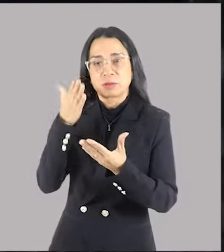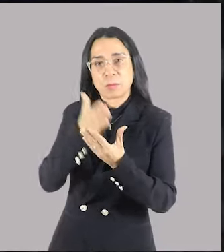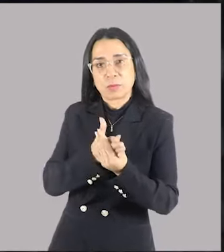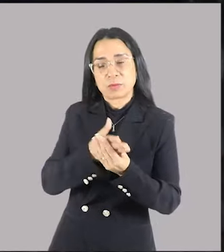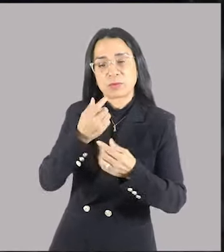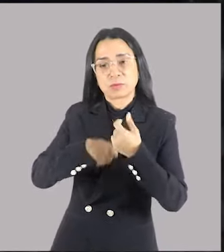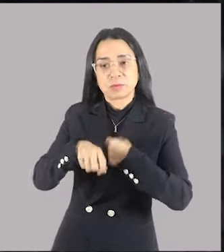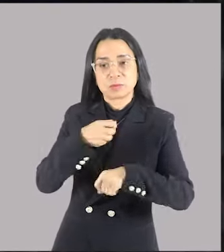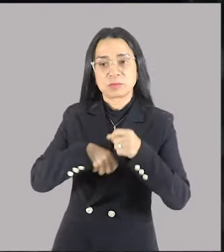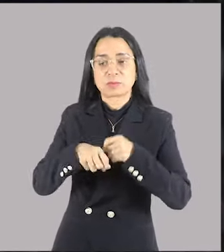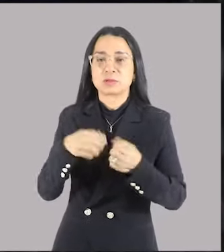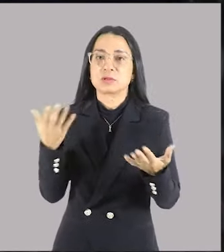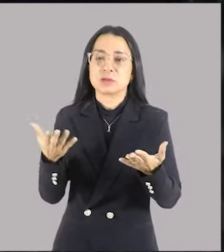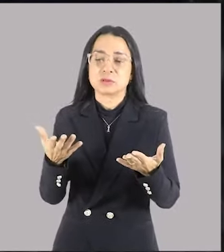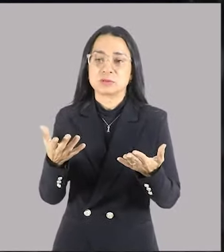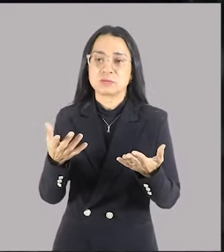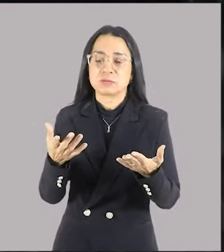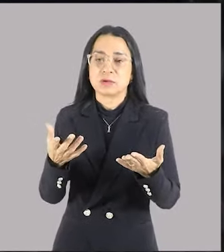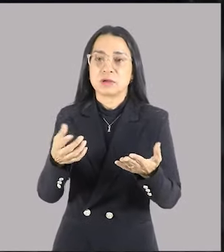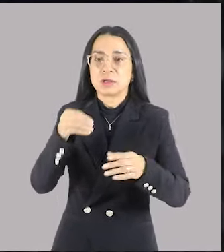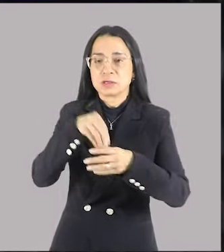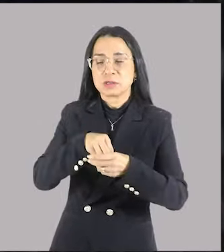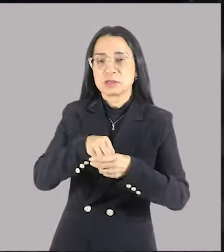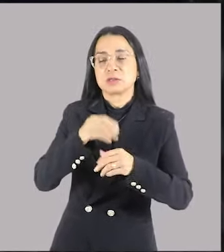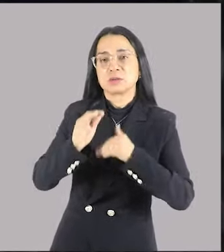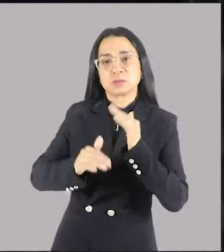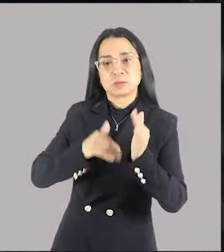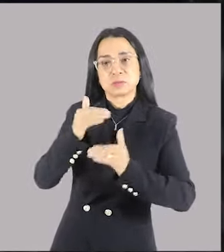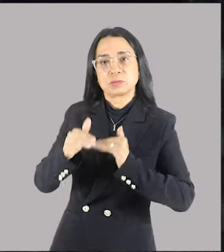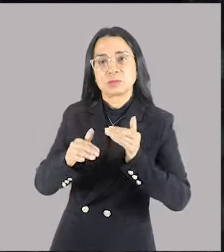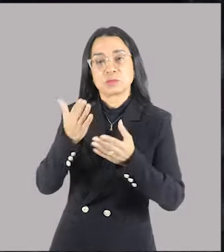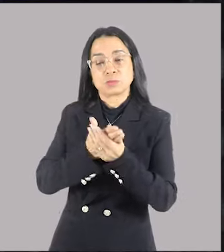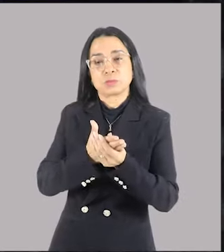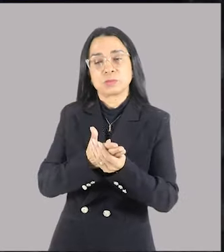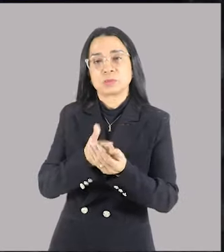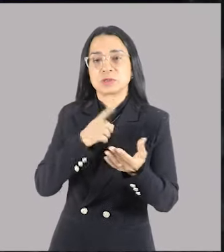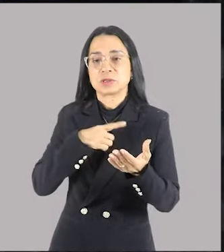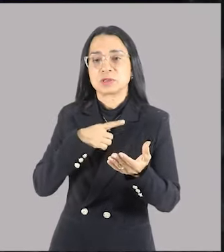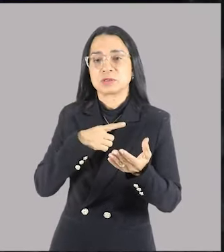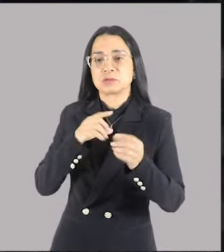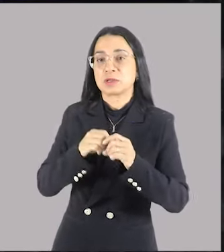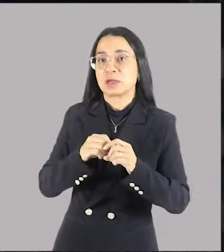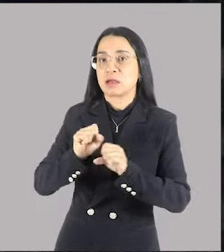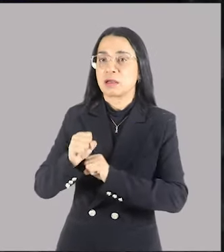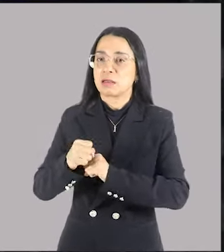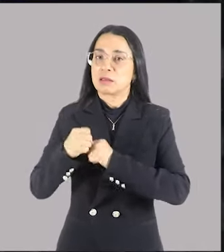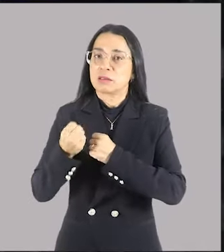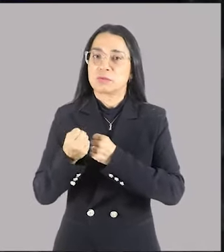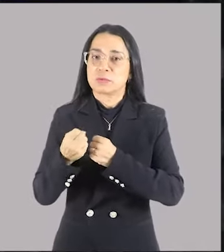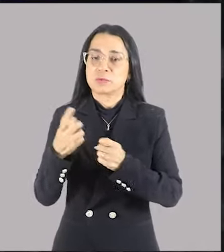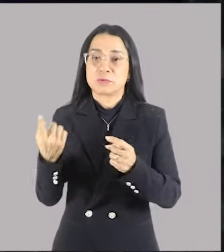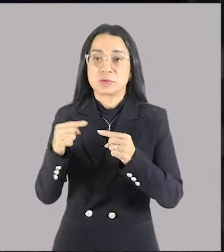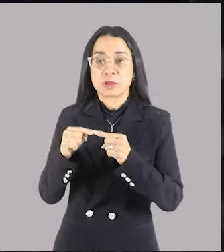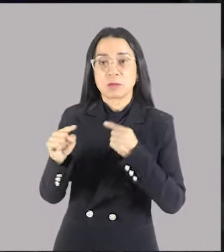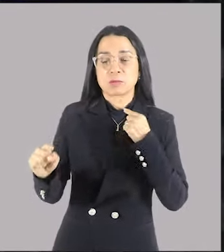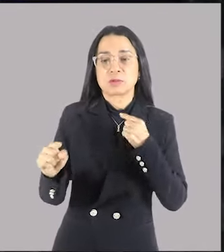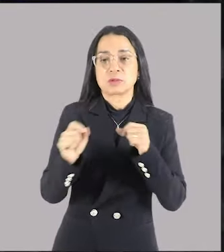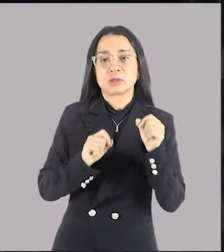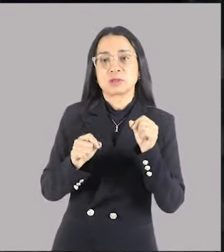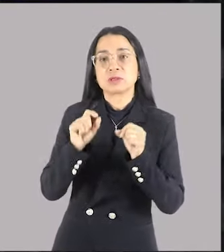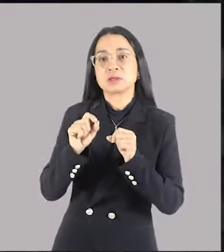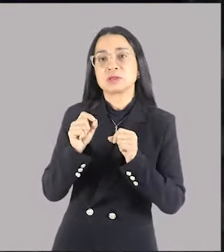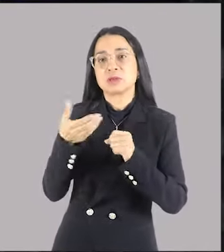administrativo e obviamente dentro desse processo administrativo haverá contraditório e ampla defesa que é um dos princípios que